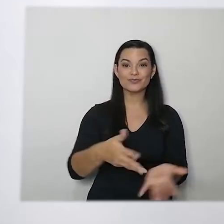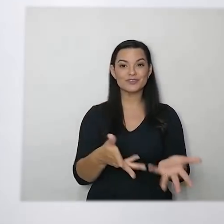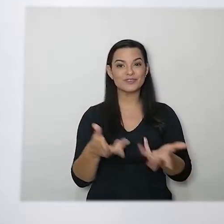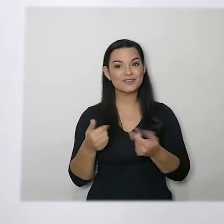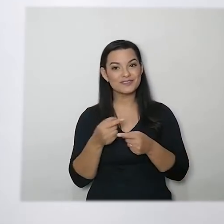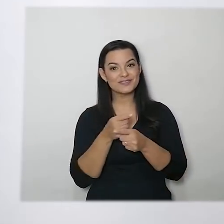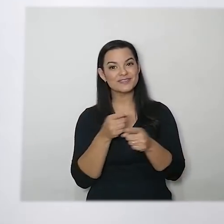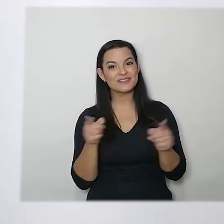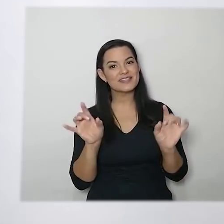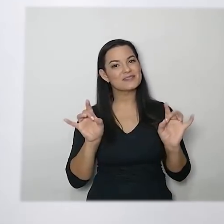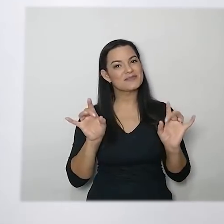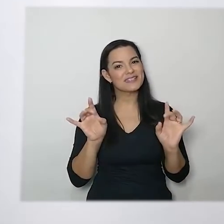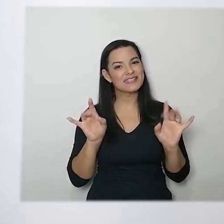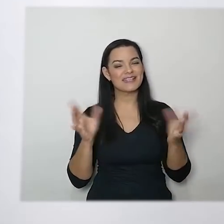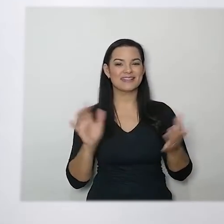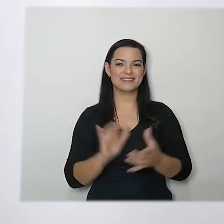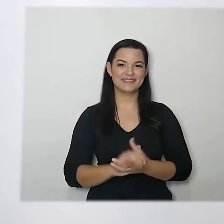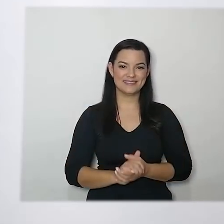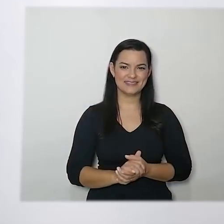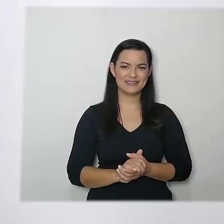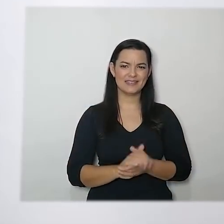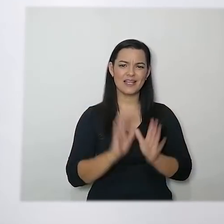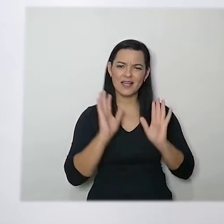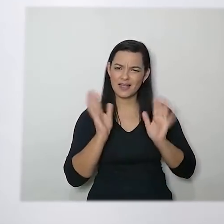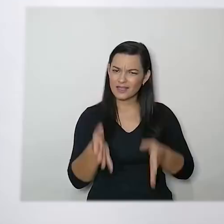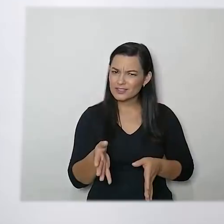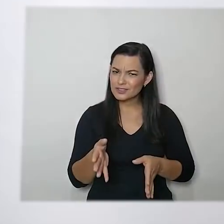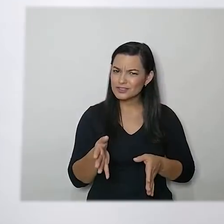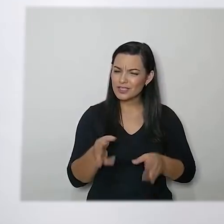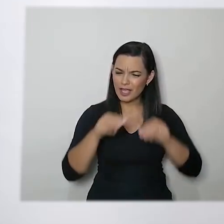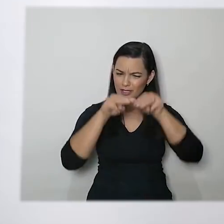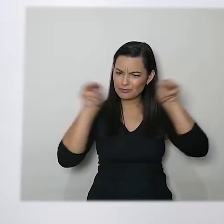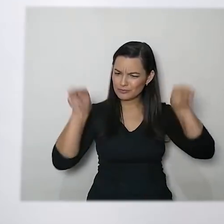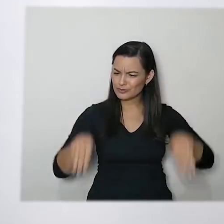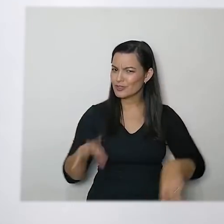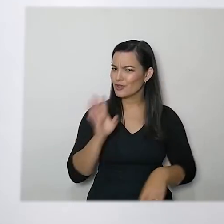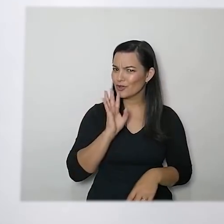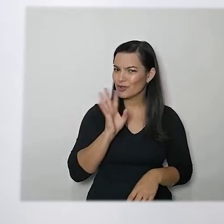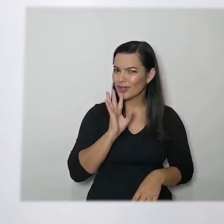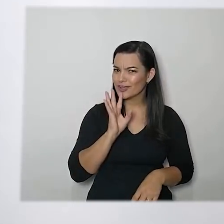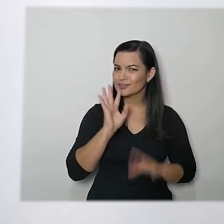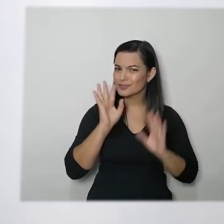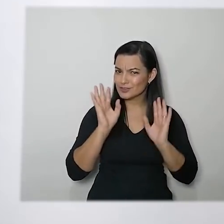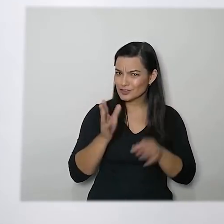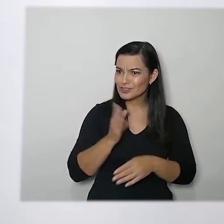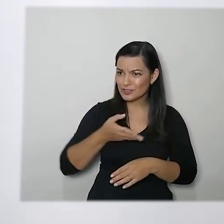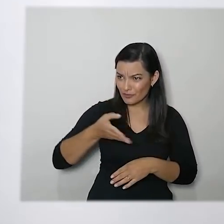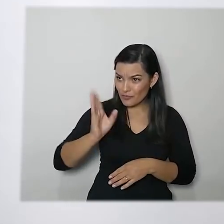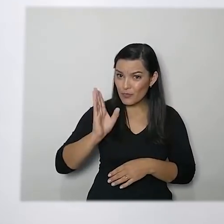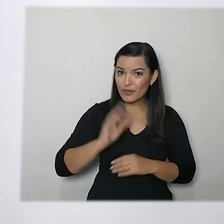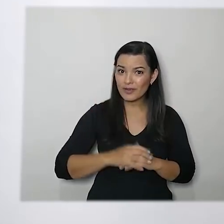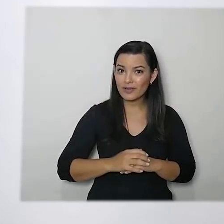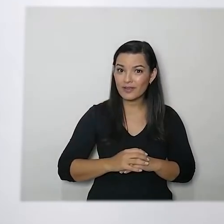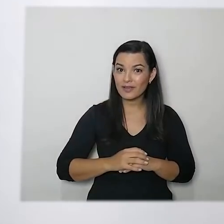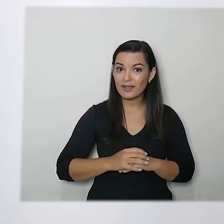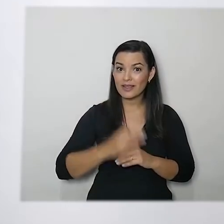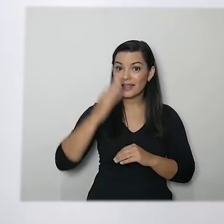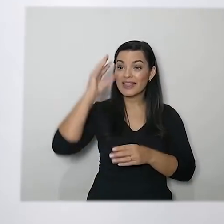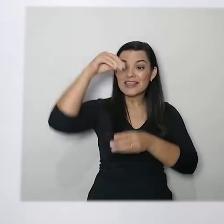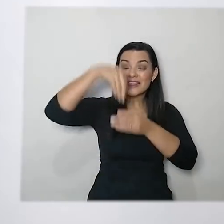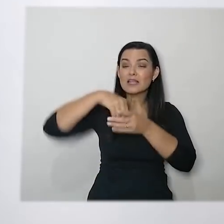convite especial para vocês. Vocês já foram ao museu? Sabem o que tem nesse